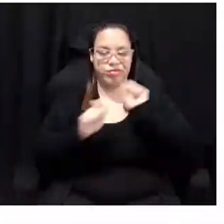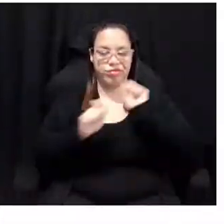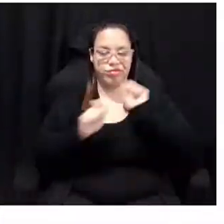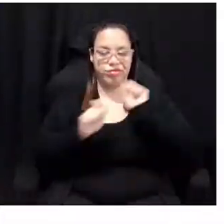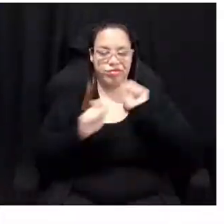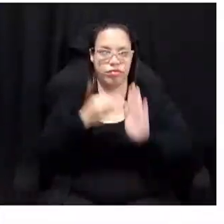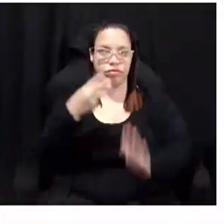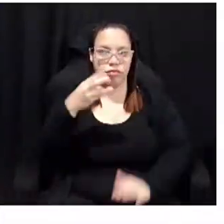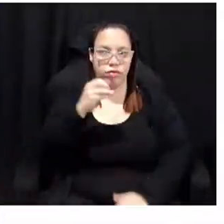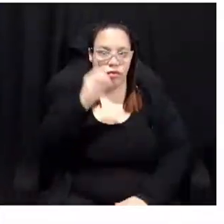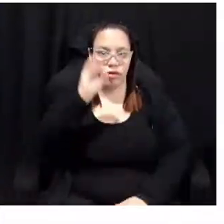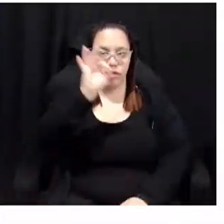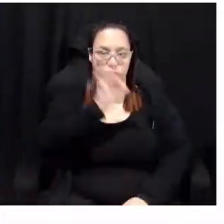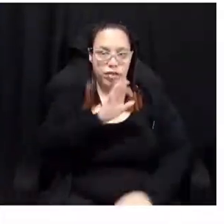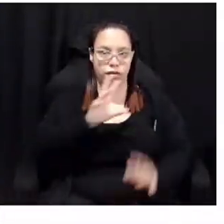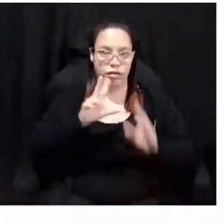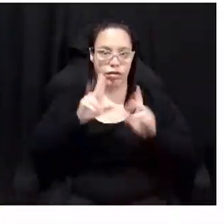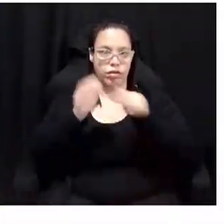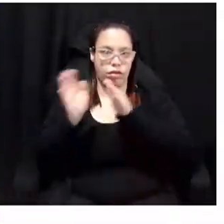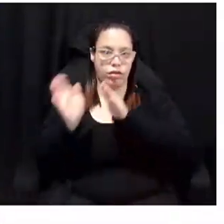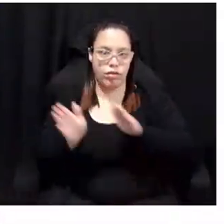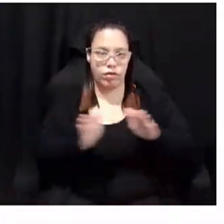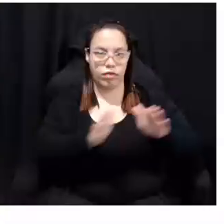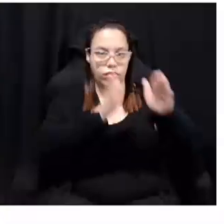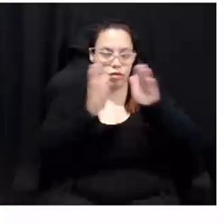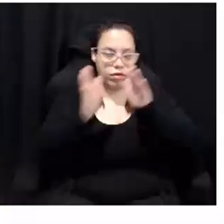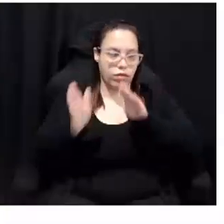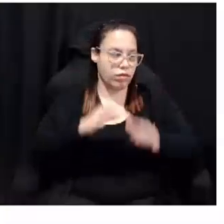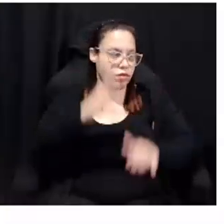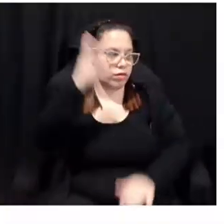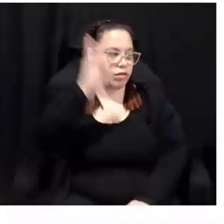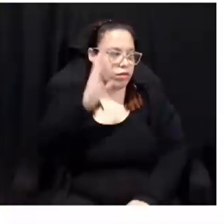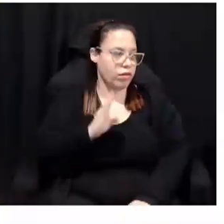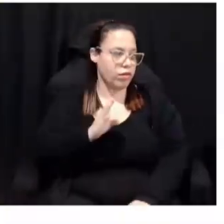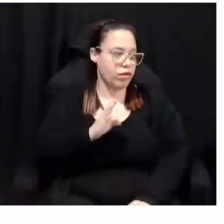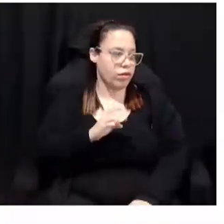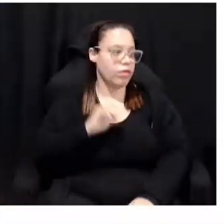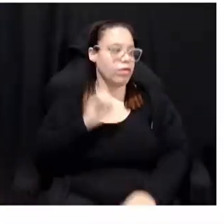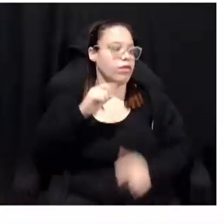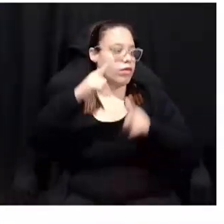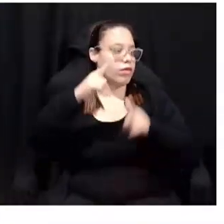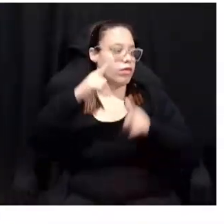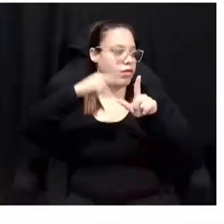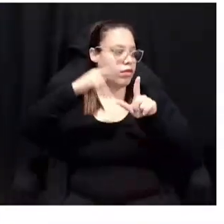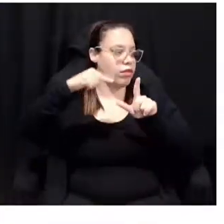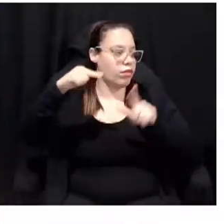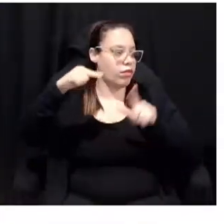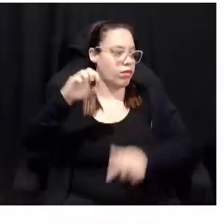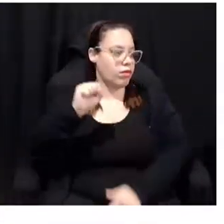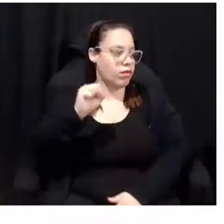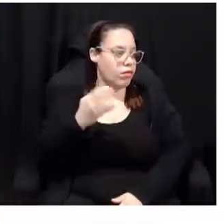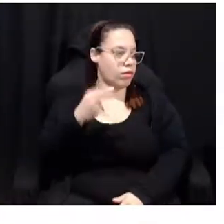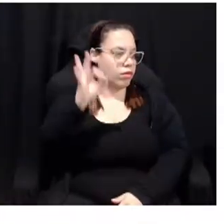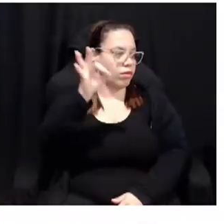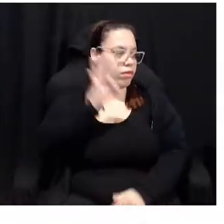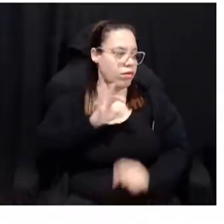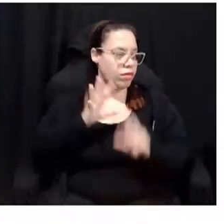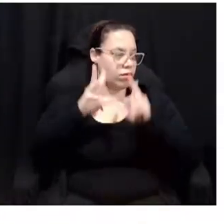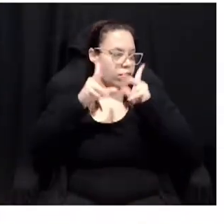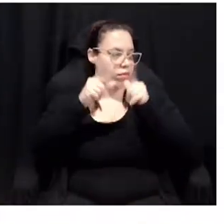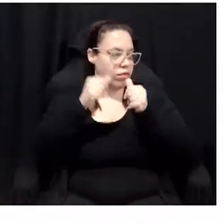30% de toda a produção brasileira. E de acordo com os dados, 84% de todo o